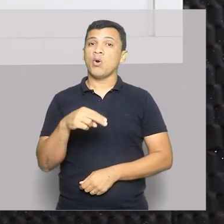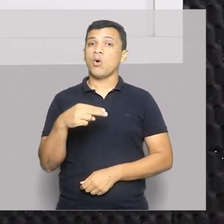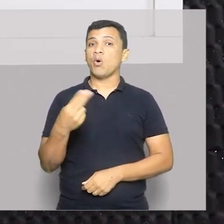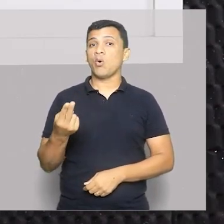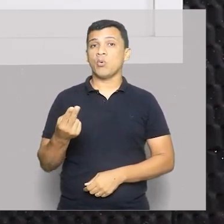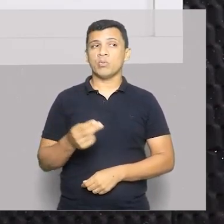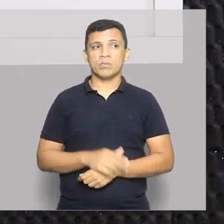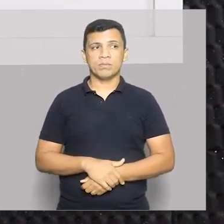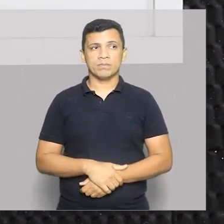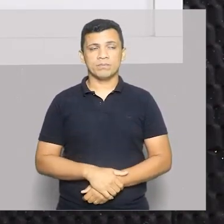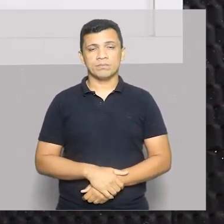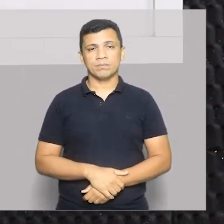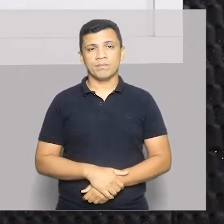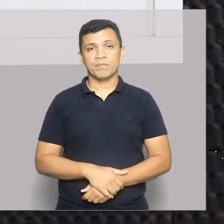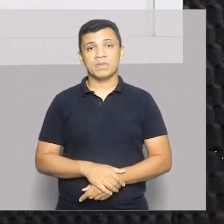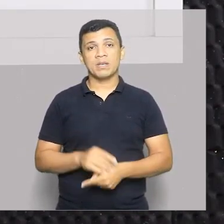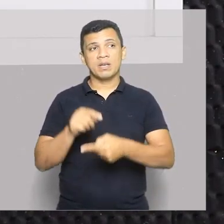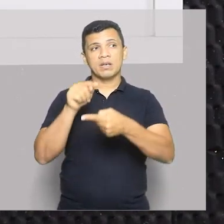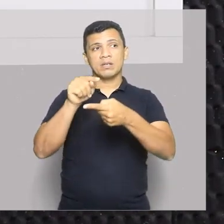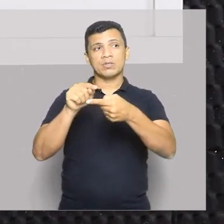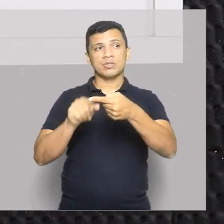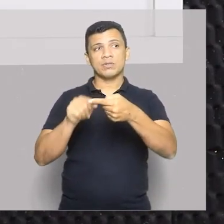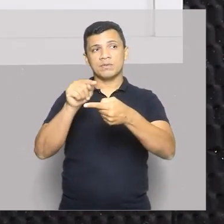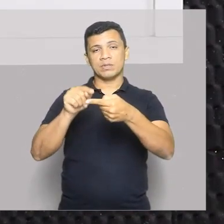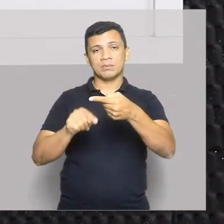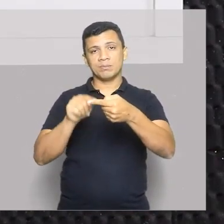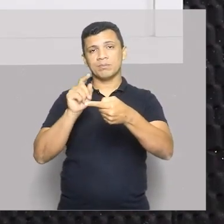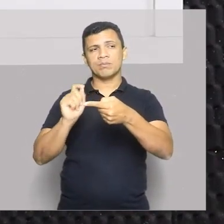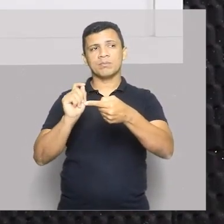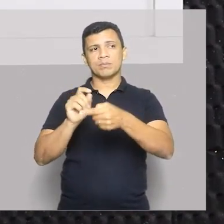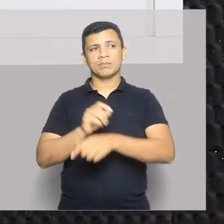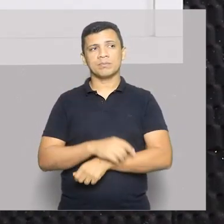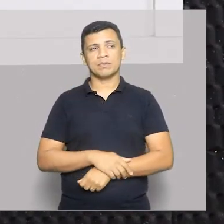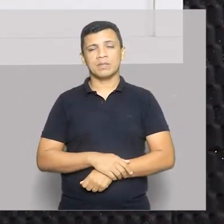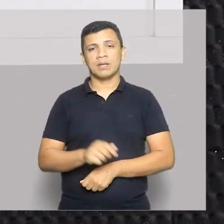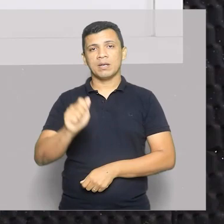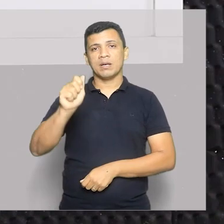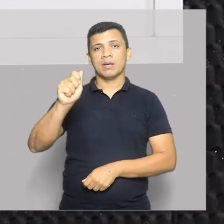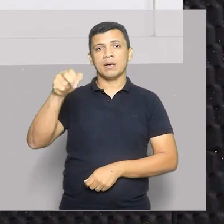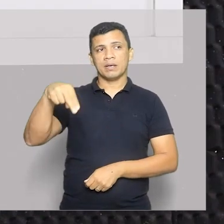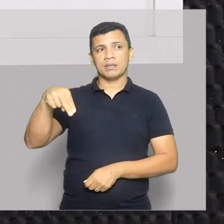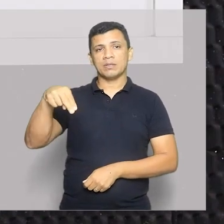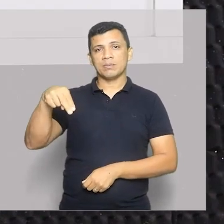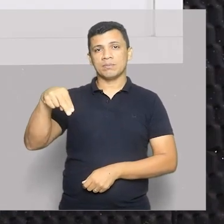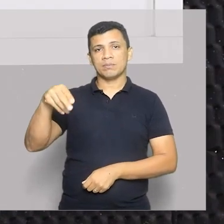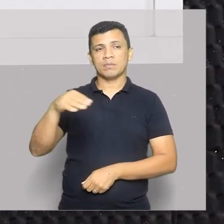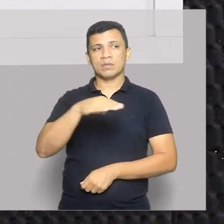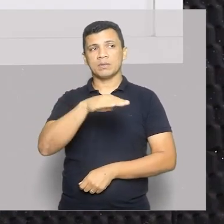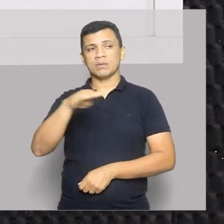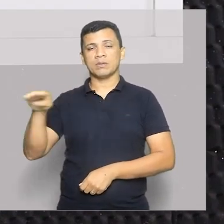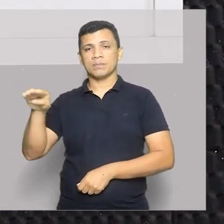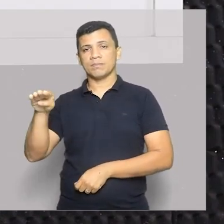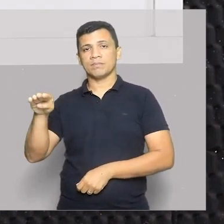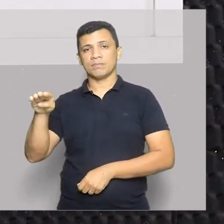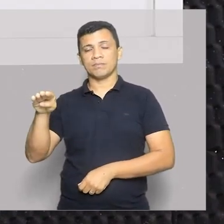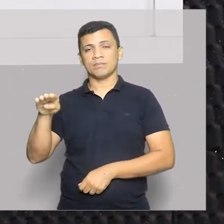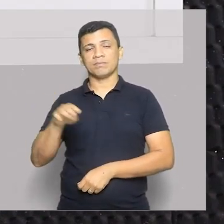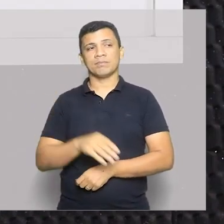que está numa posição AN por um termo que está na sua